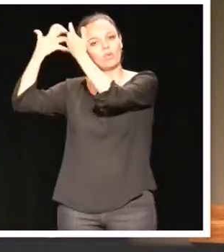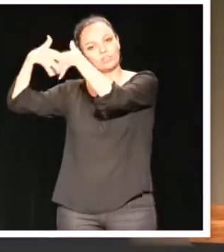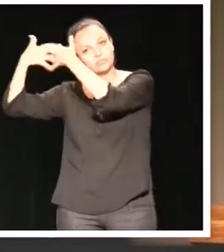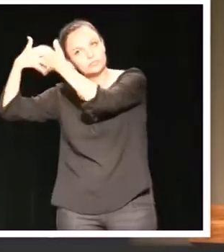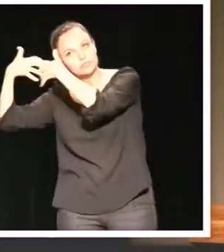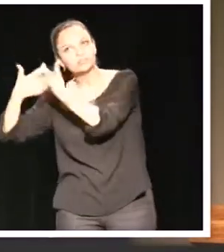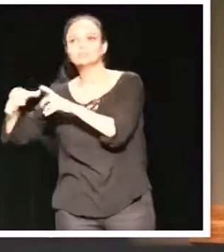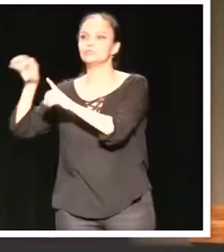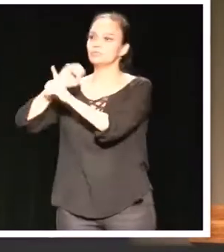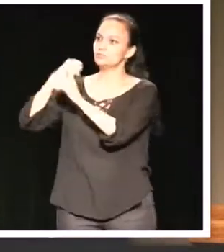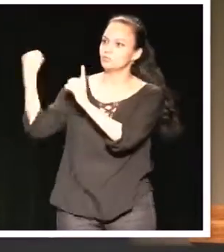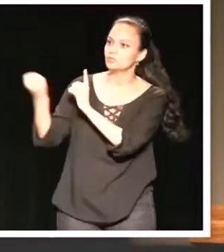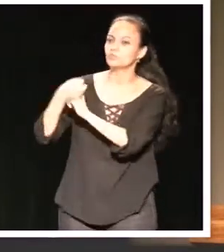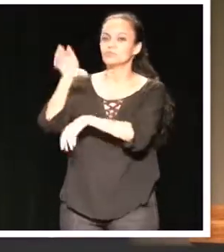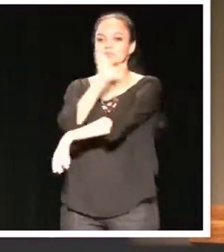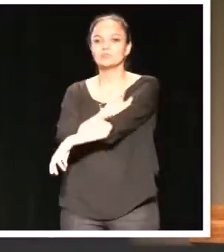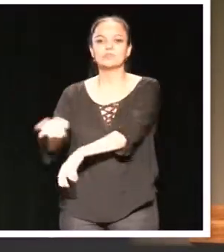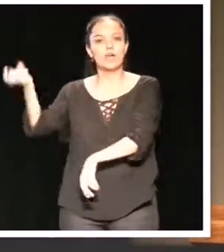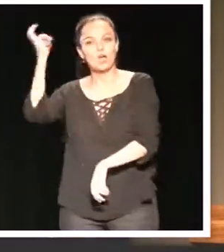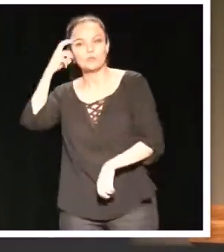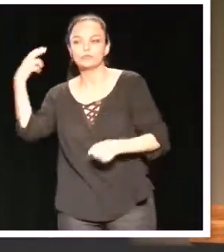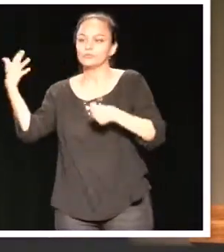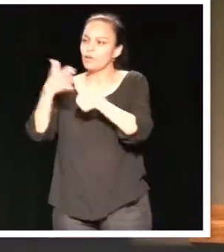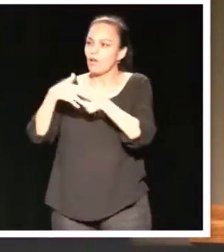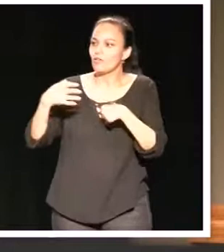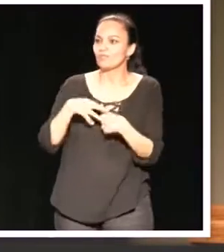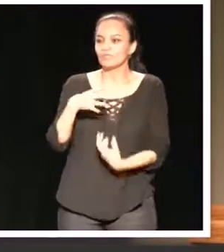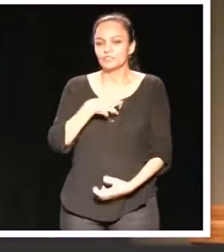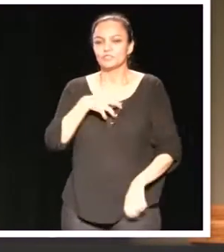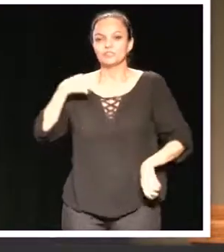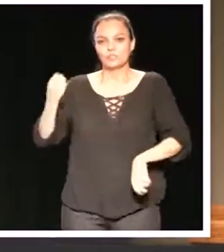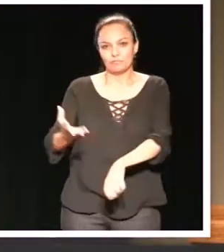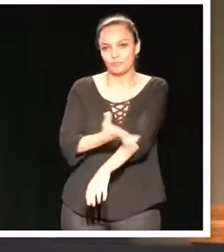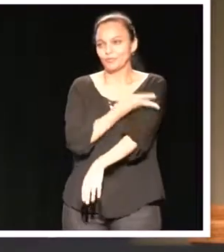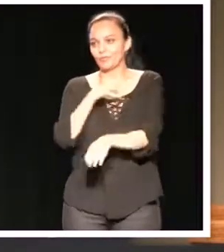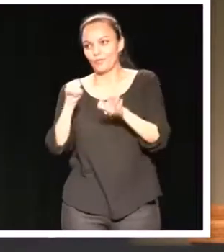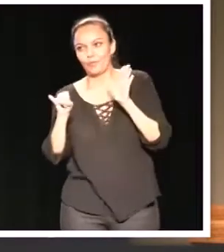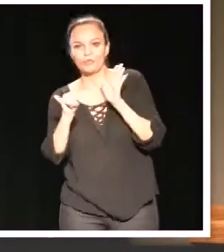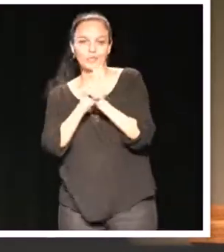social, cultural, afetiva, emocional, identitária, etc.